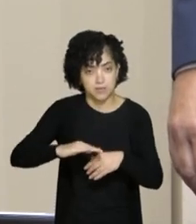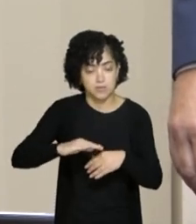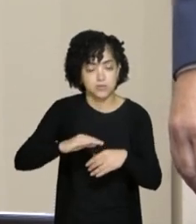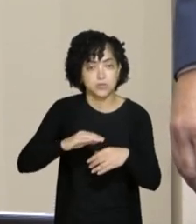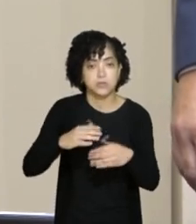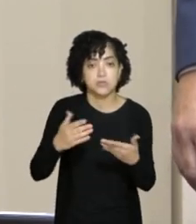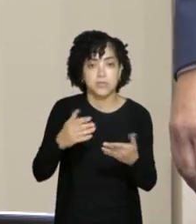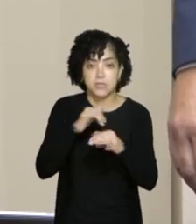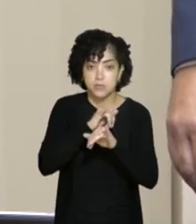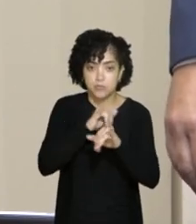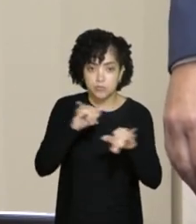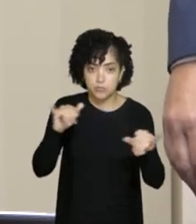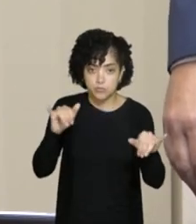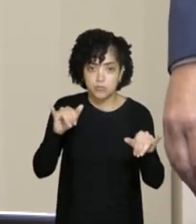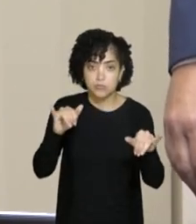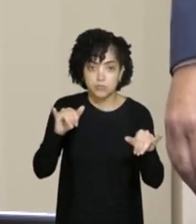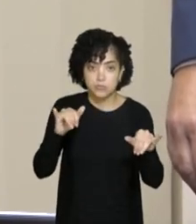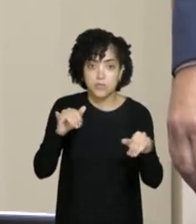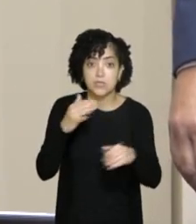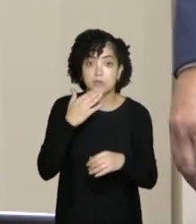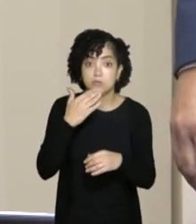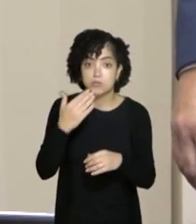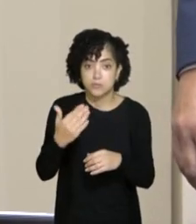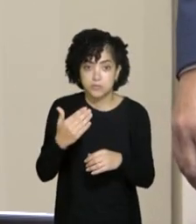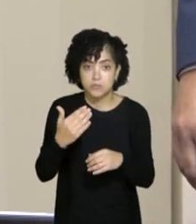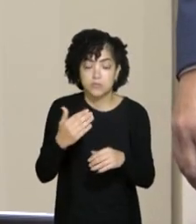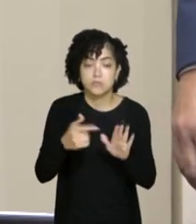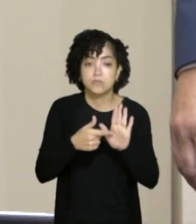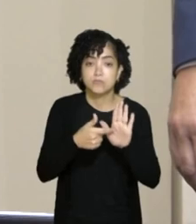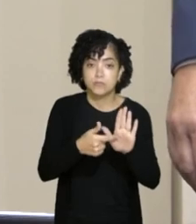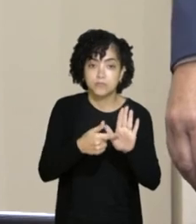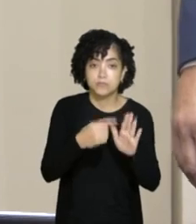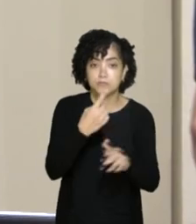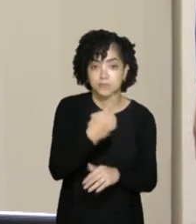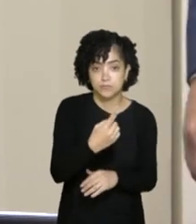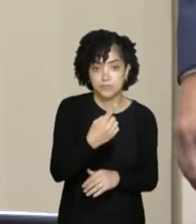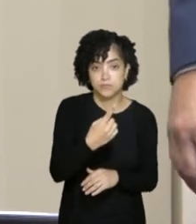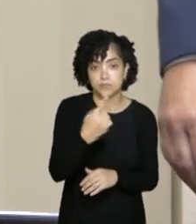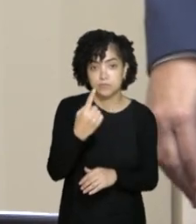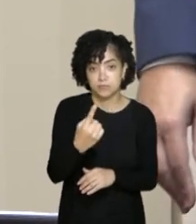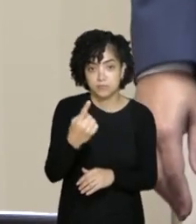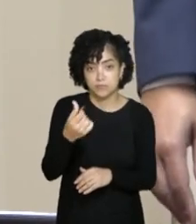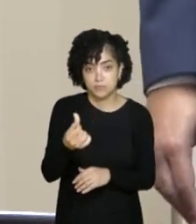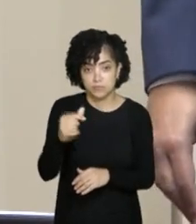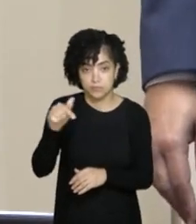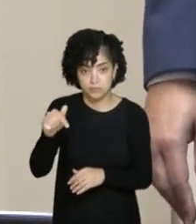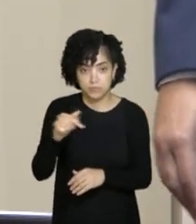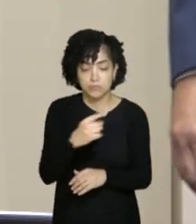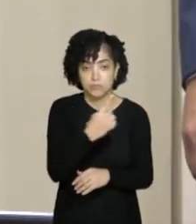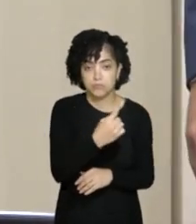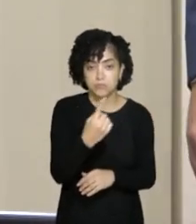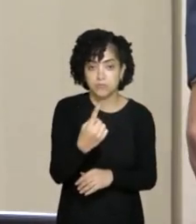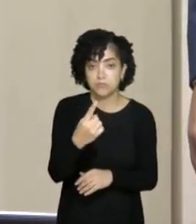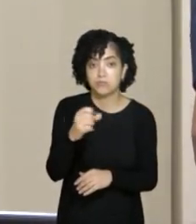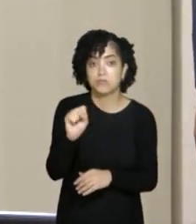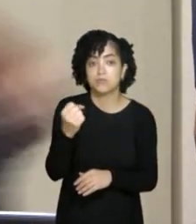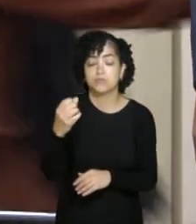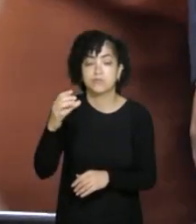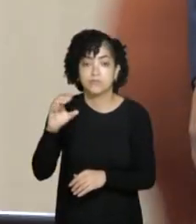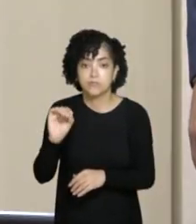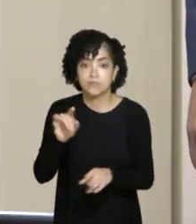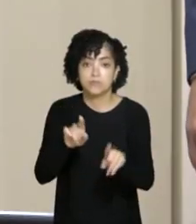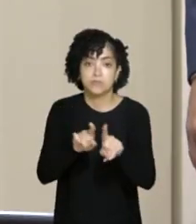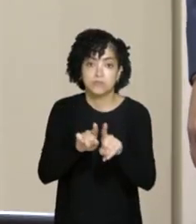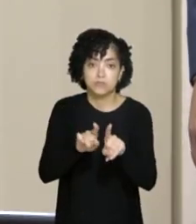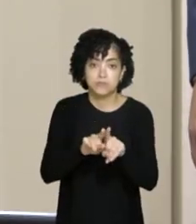que vai encaminhar os requerimentos número 1167 a 1180 e também